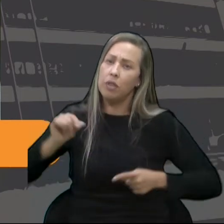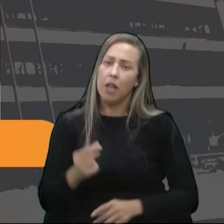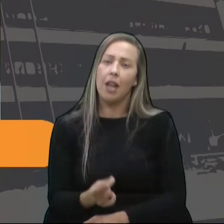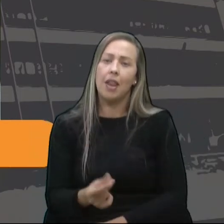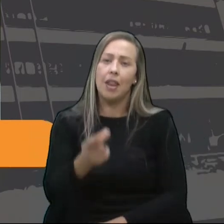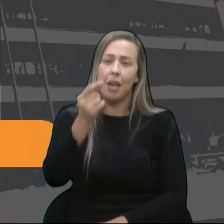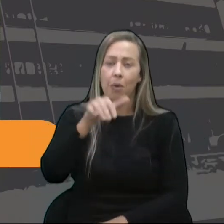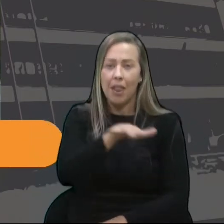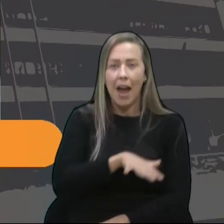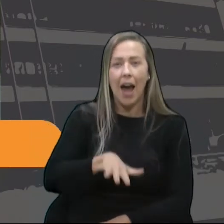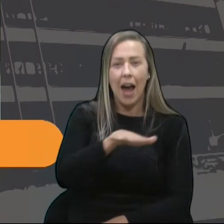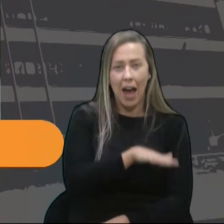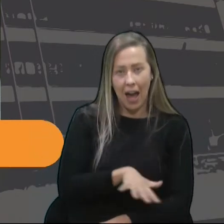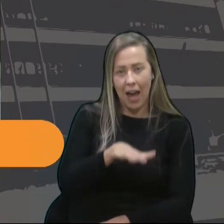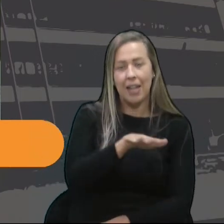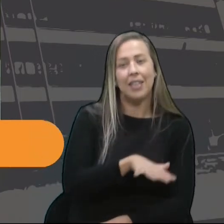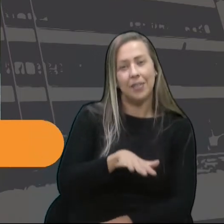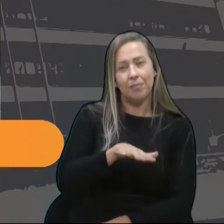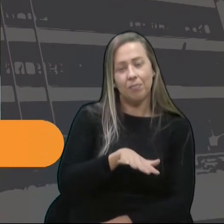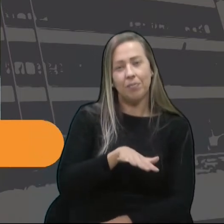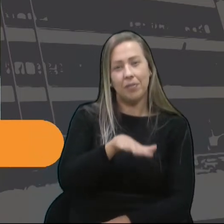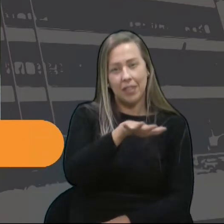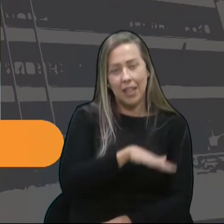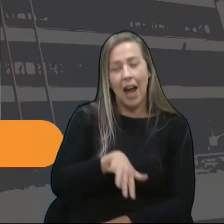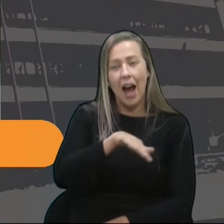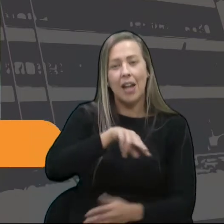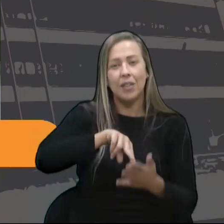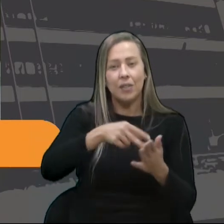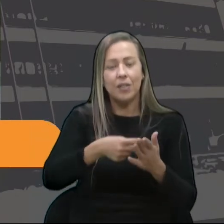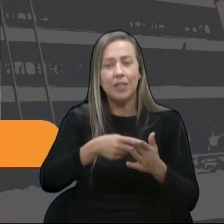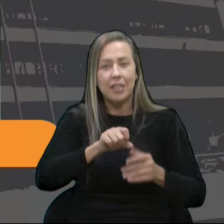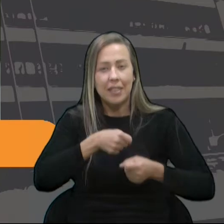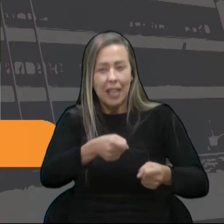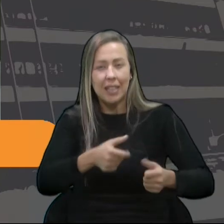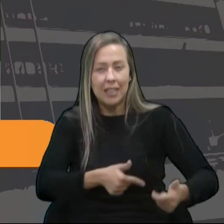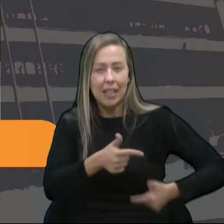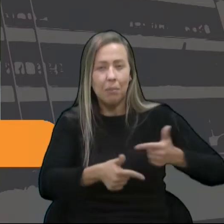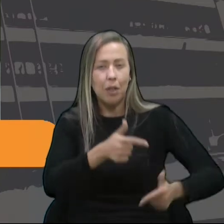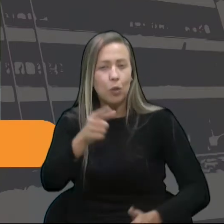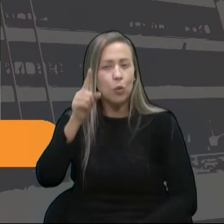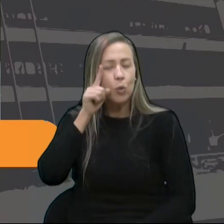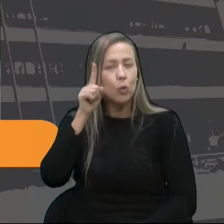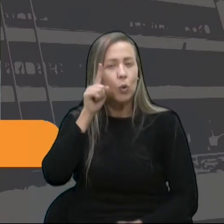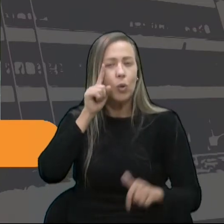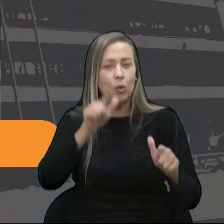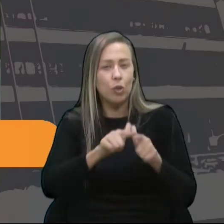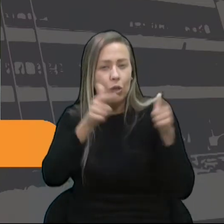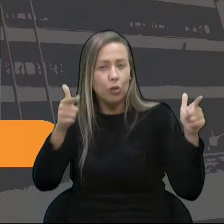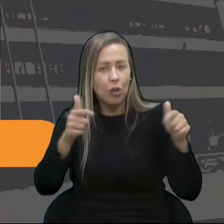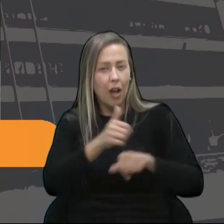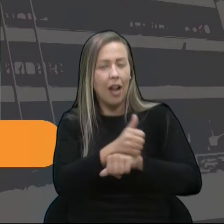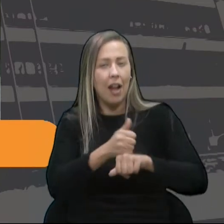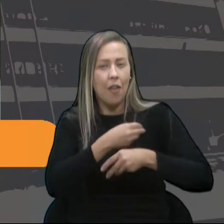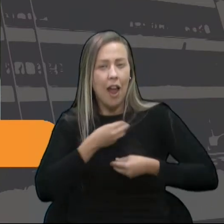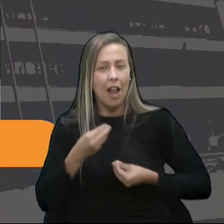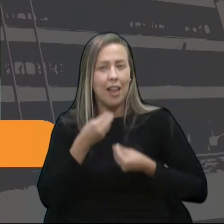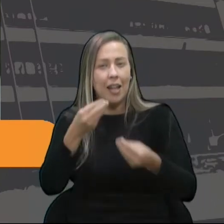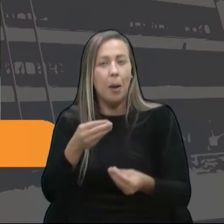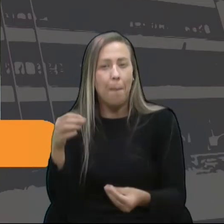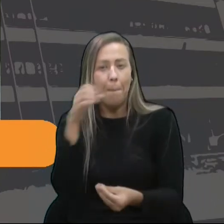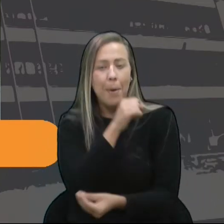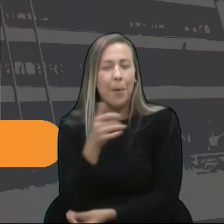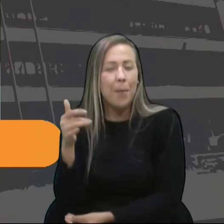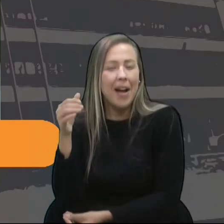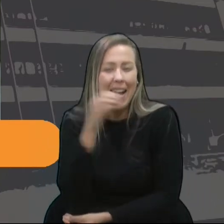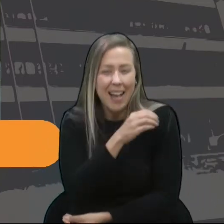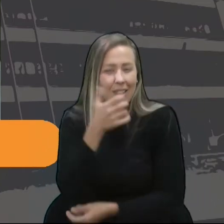da militância no sentido de estar militando ali todo dia no jornalismo, não estar entregando meu pãozinho quente, como